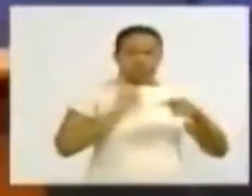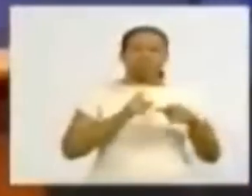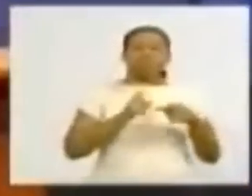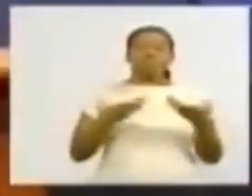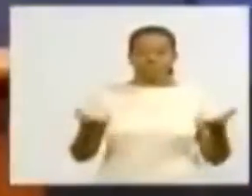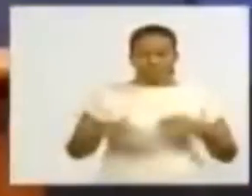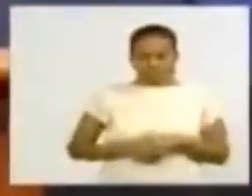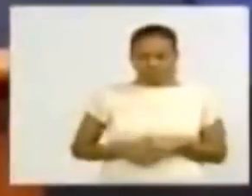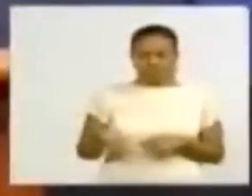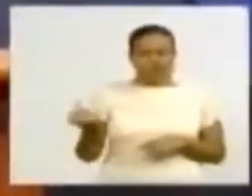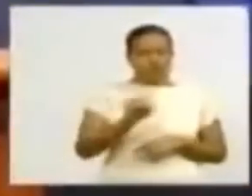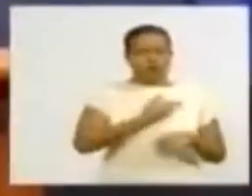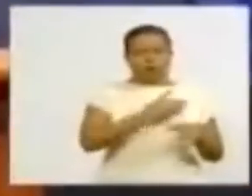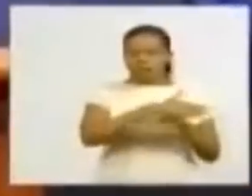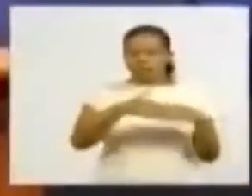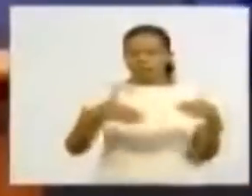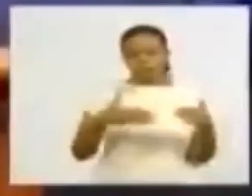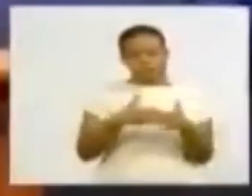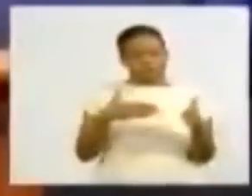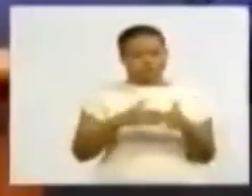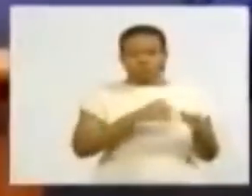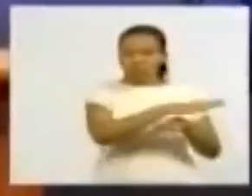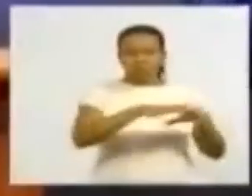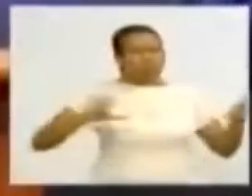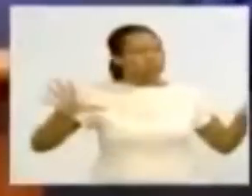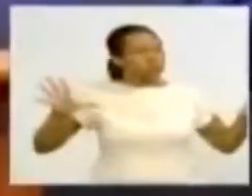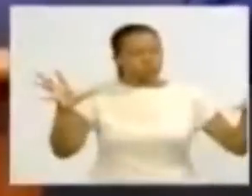Porque todos nós, sem exceção,